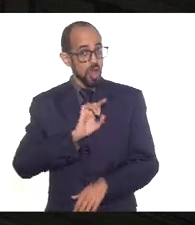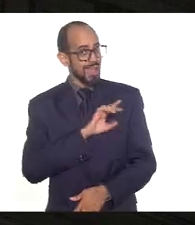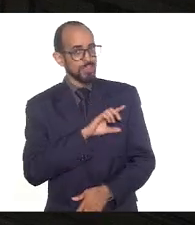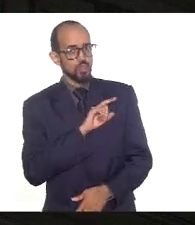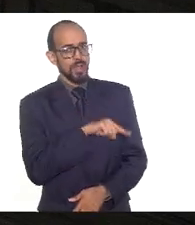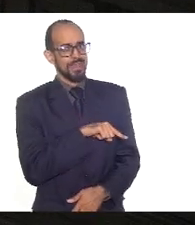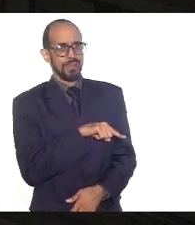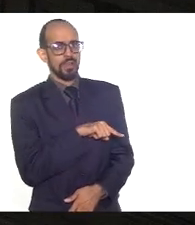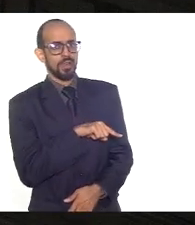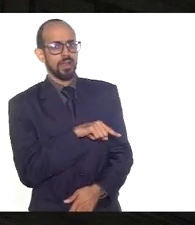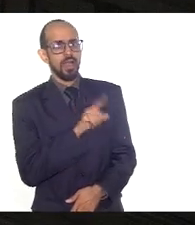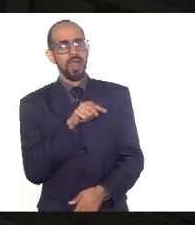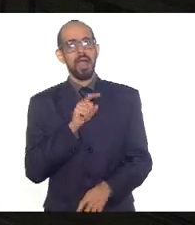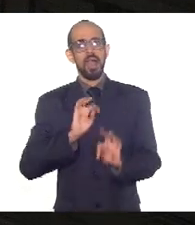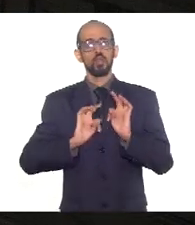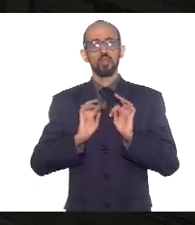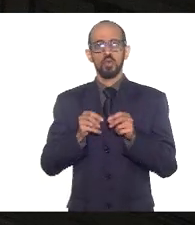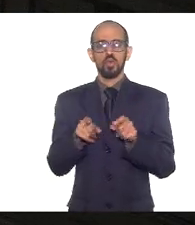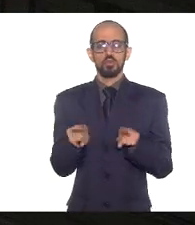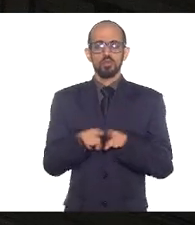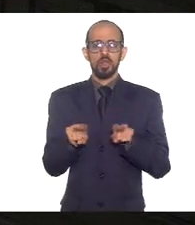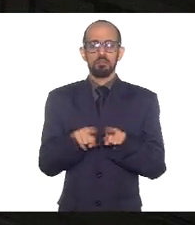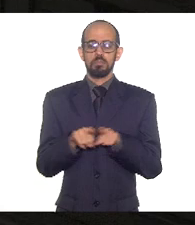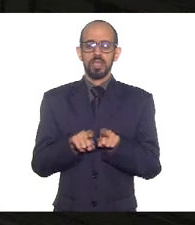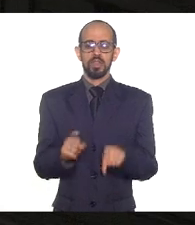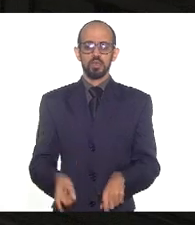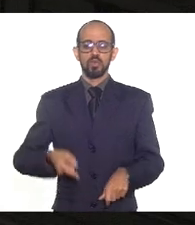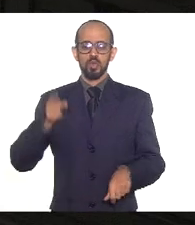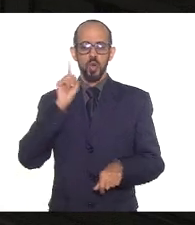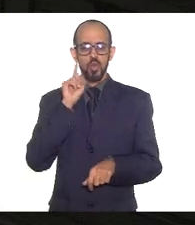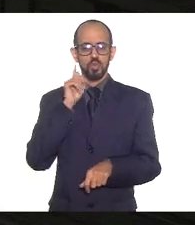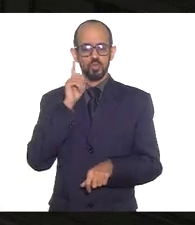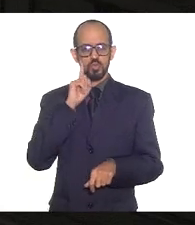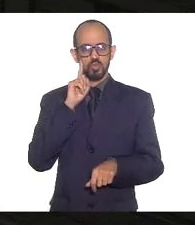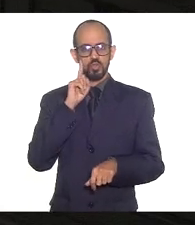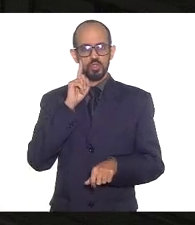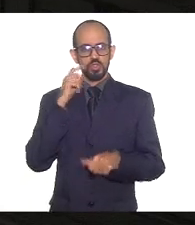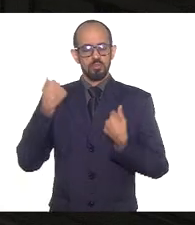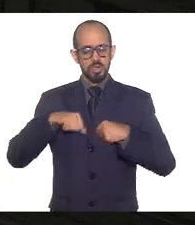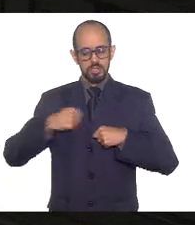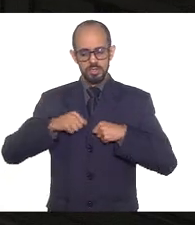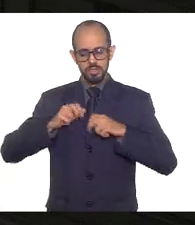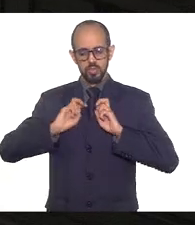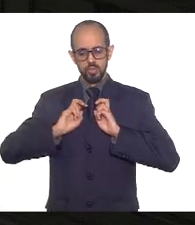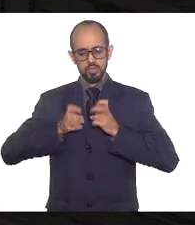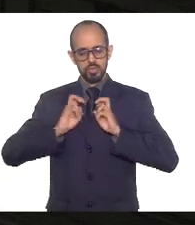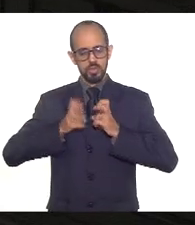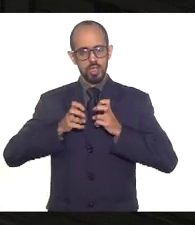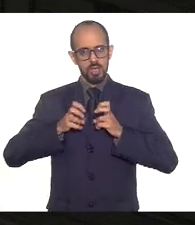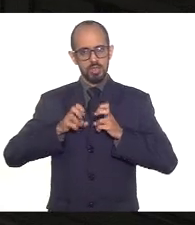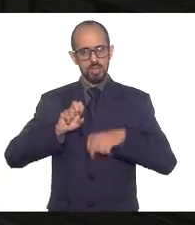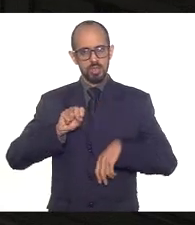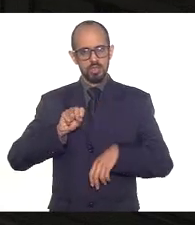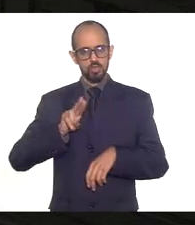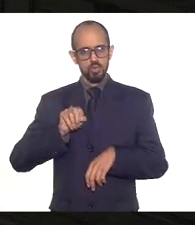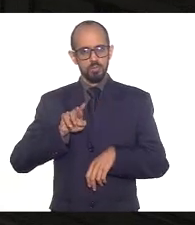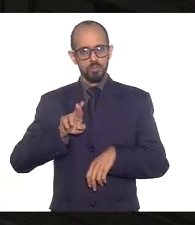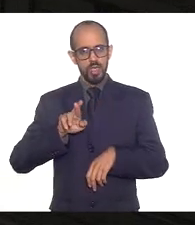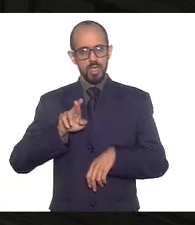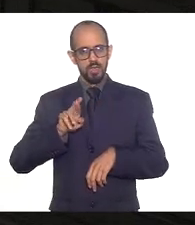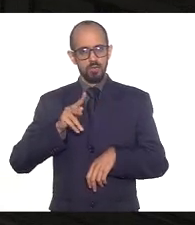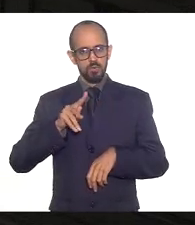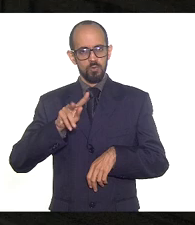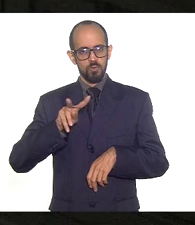a todos aqueles é aquelas que cotidianamente dependem dos trens da SuperVia para fazer o seu deslocamento